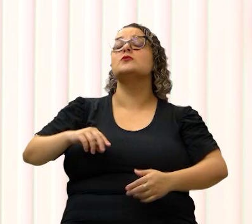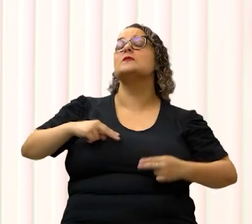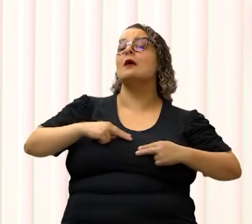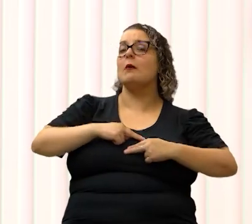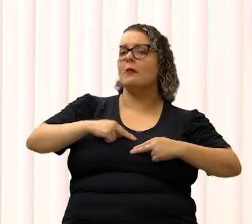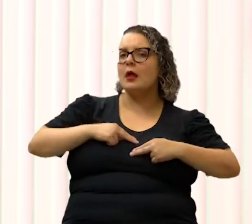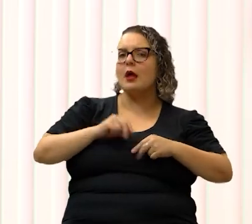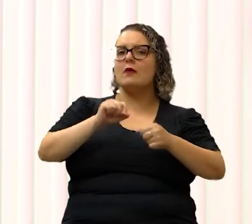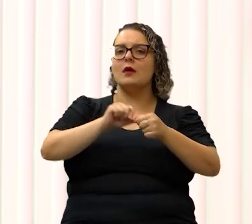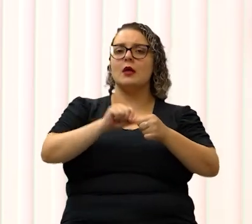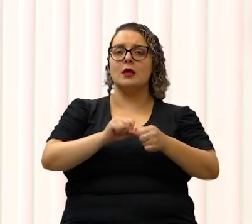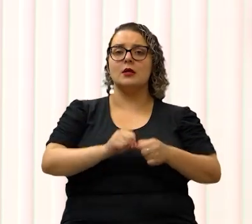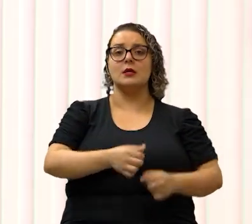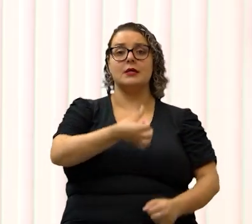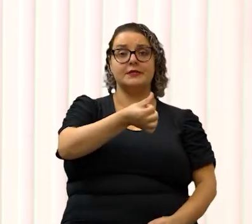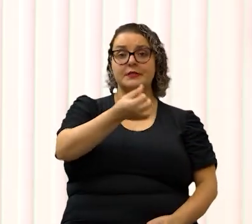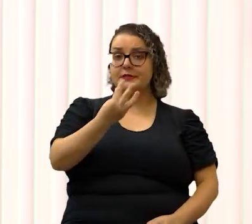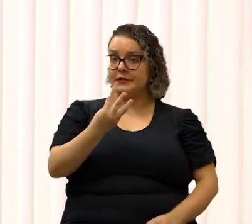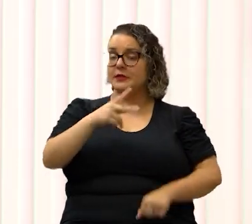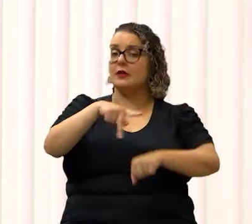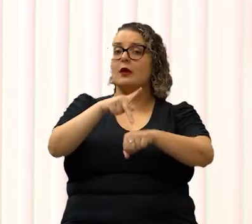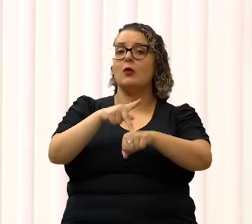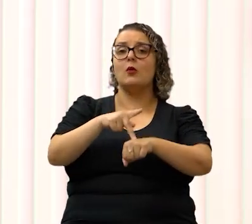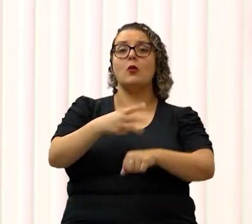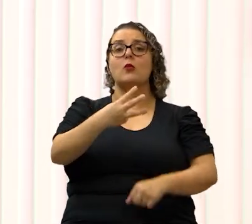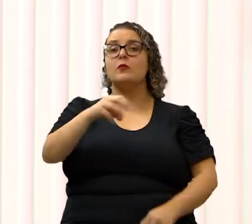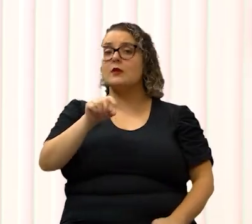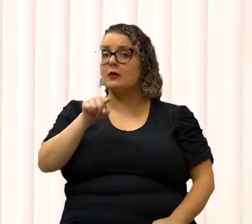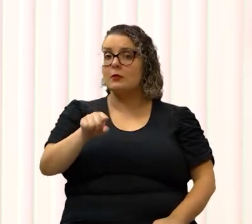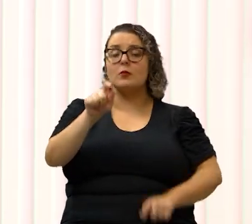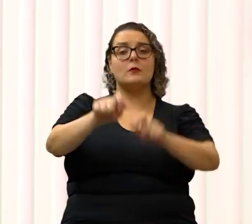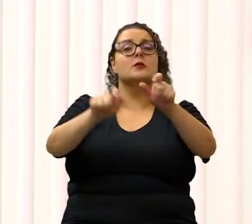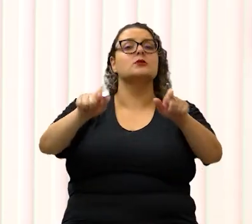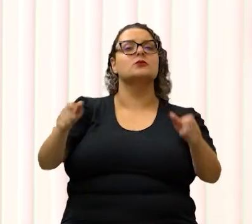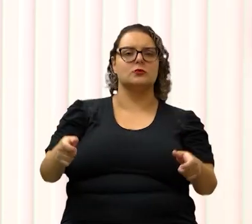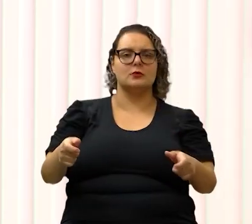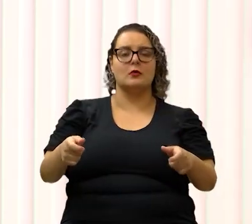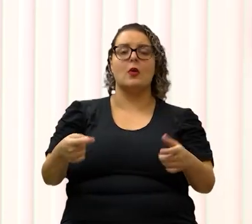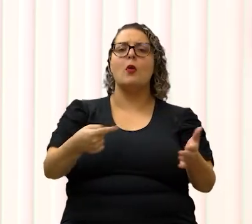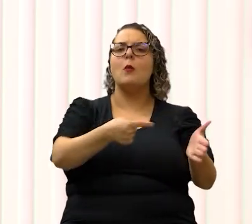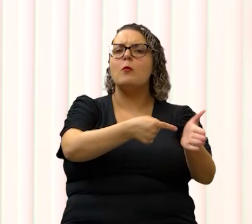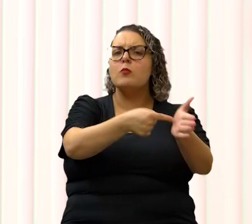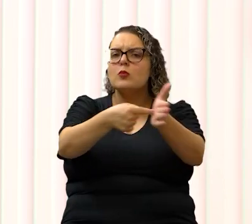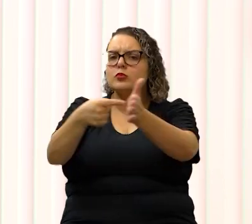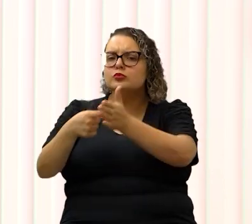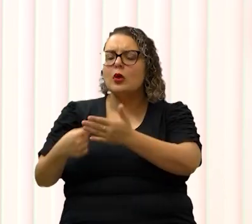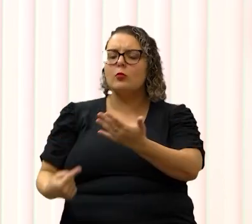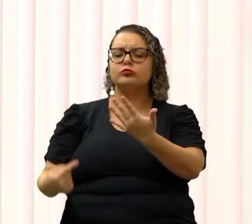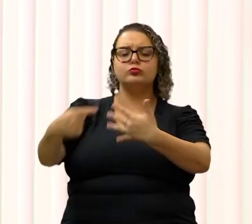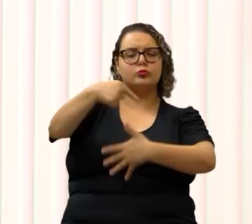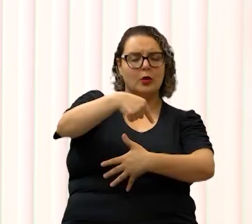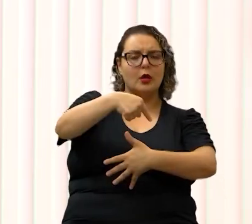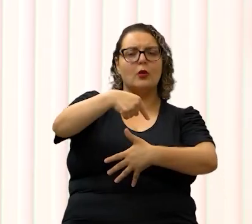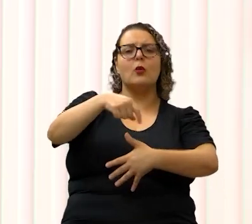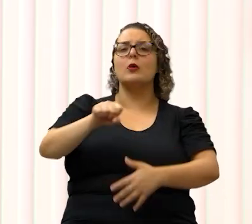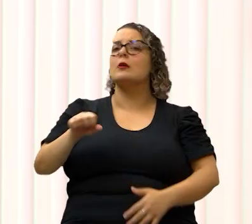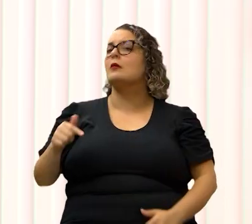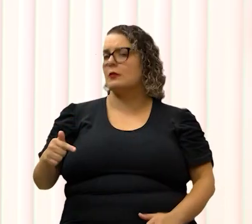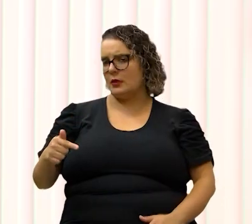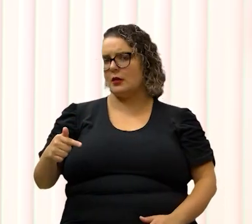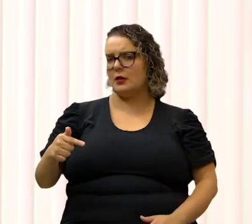Sebrae, realizada em 63 países com 30 mil pessoas, aponta que 36%